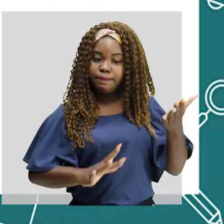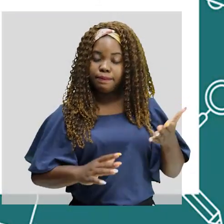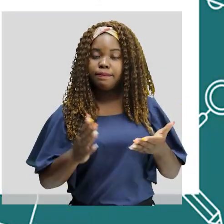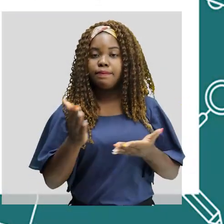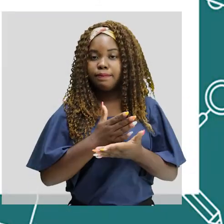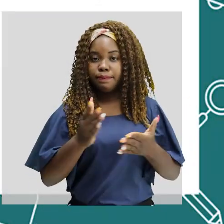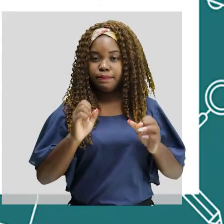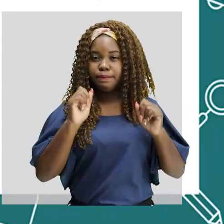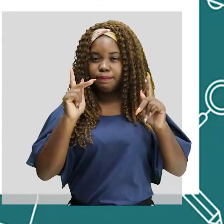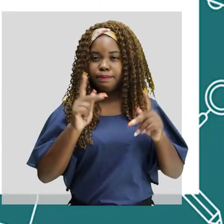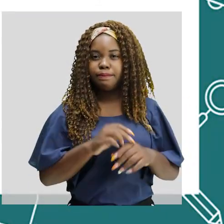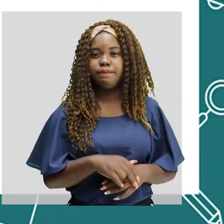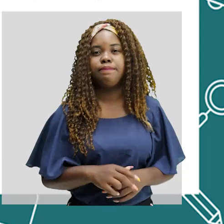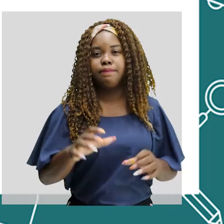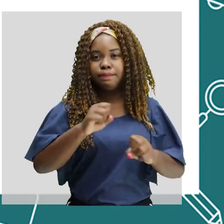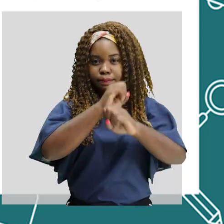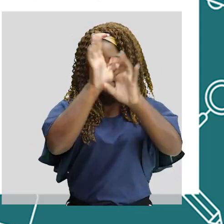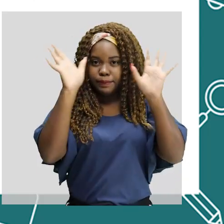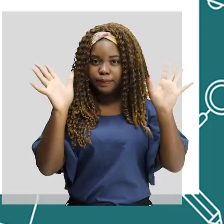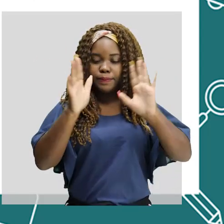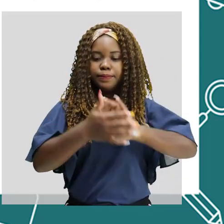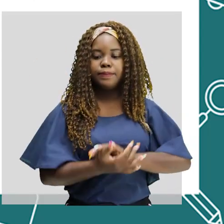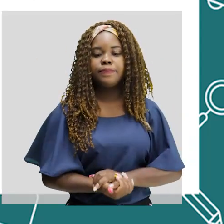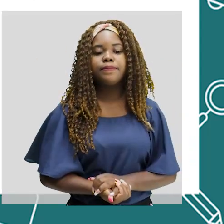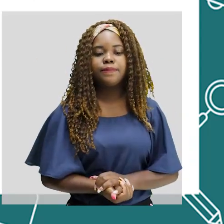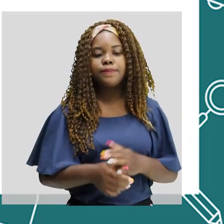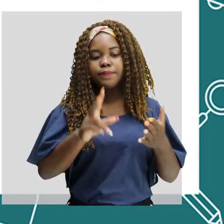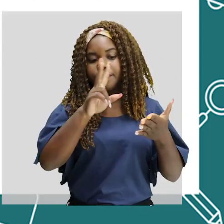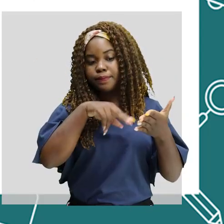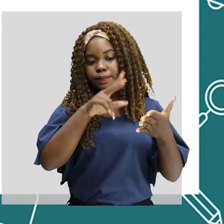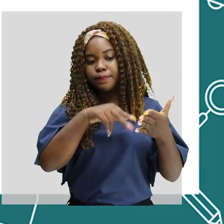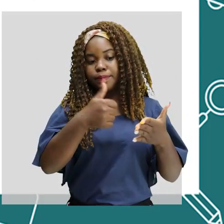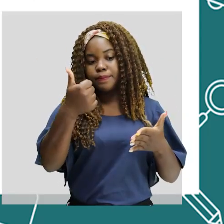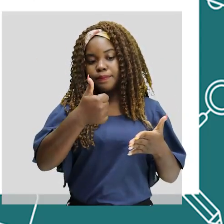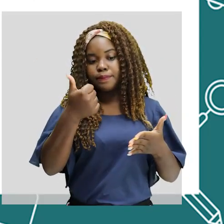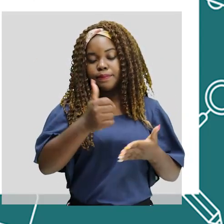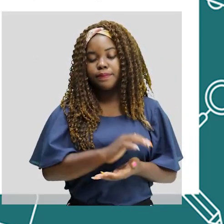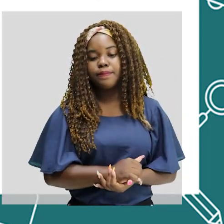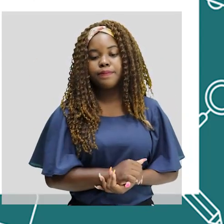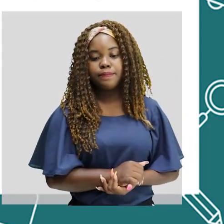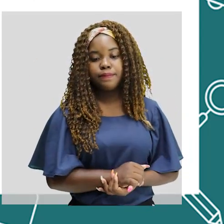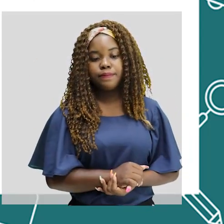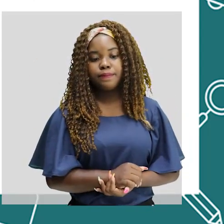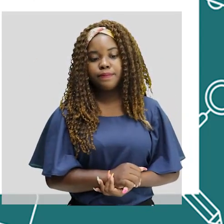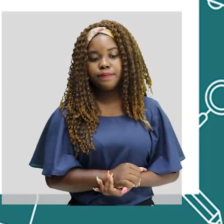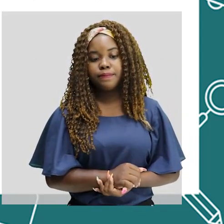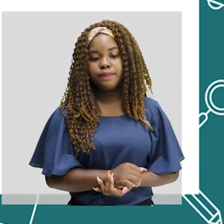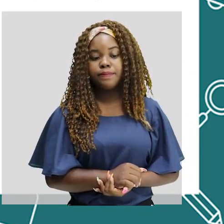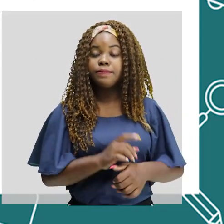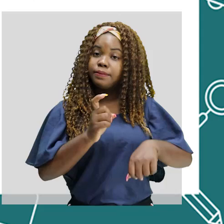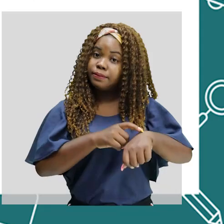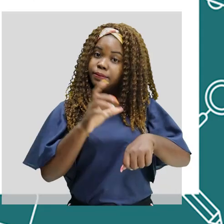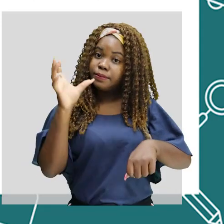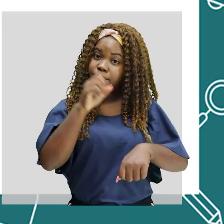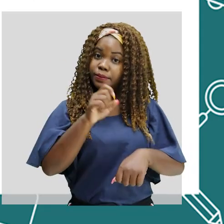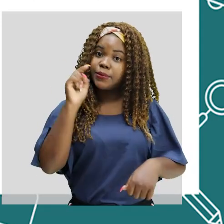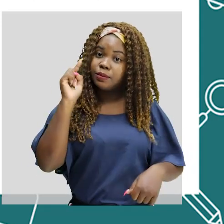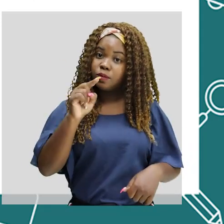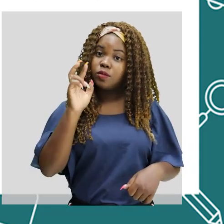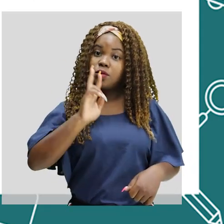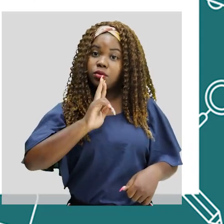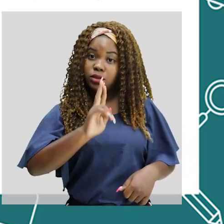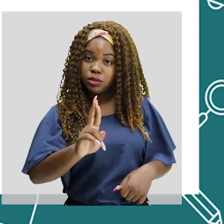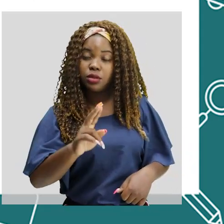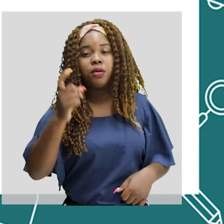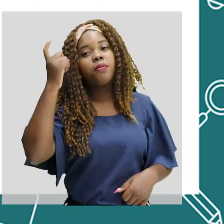Vamos agora fazer um breve exercício, tá certo? Então, eu vou dar o tempinho rapidinho, como eu sempre dou para vocês,